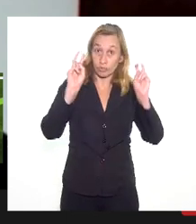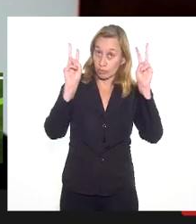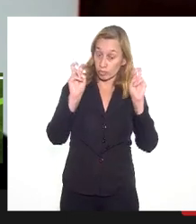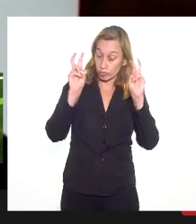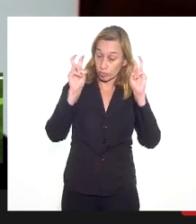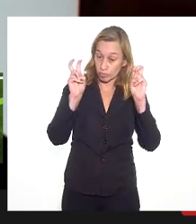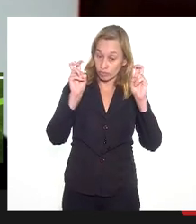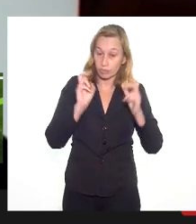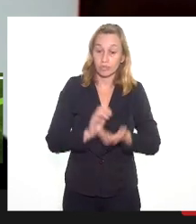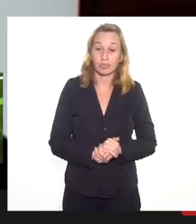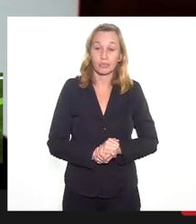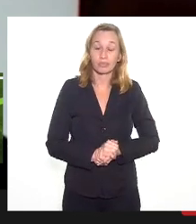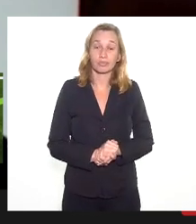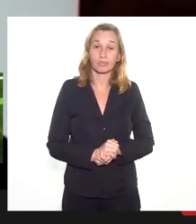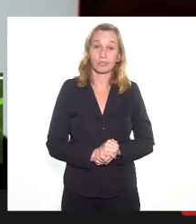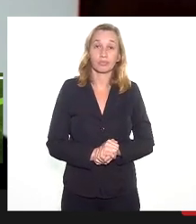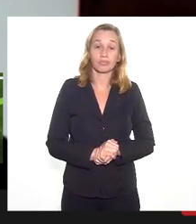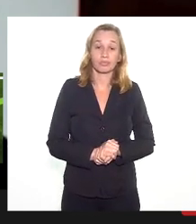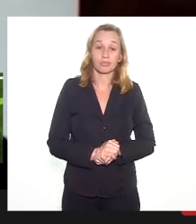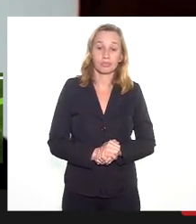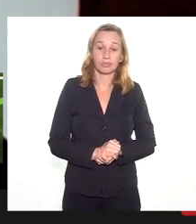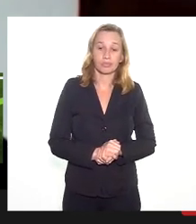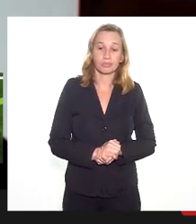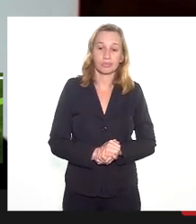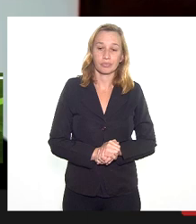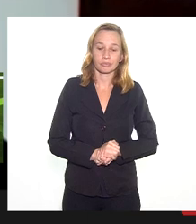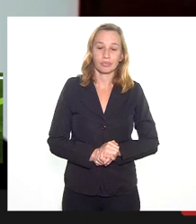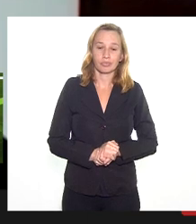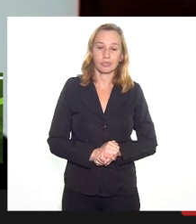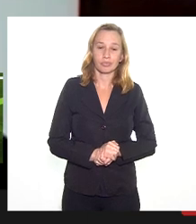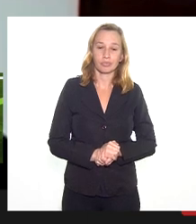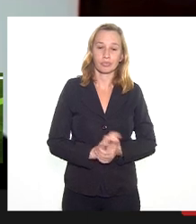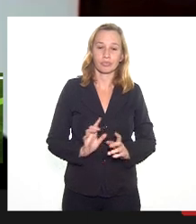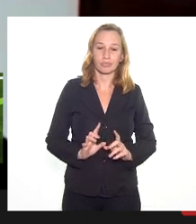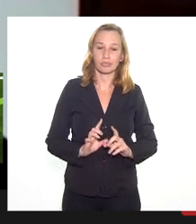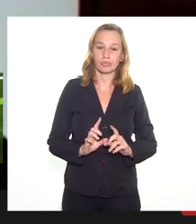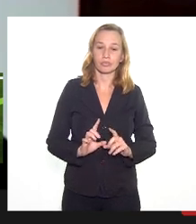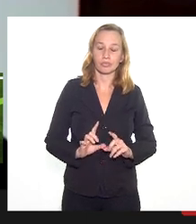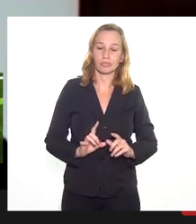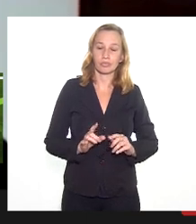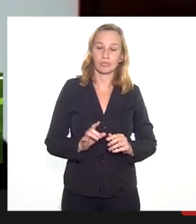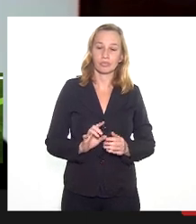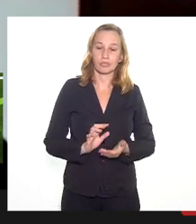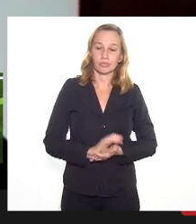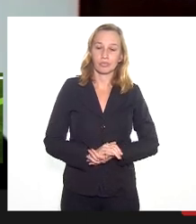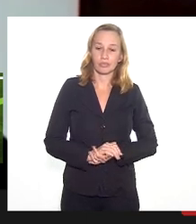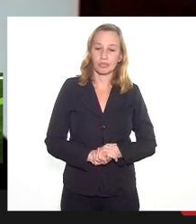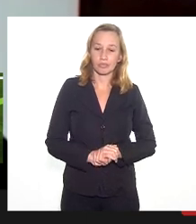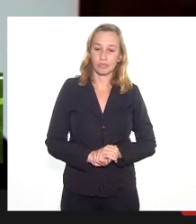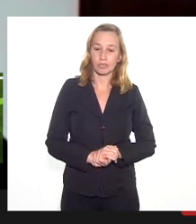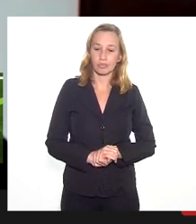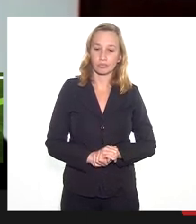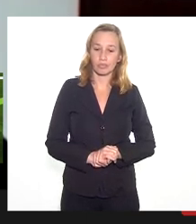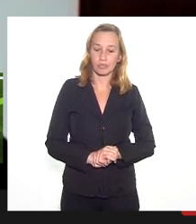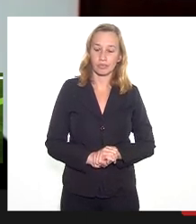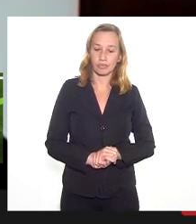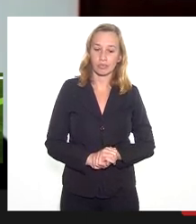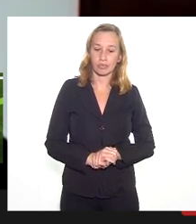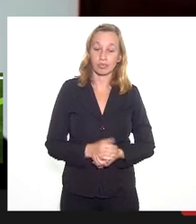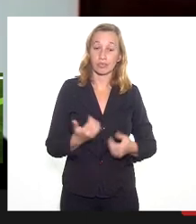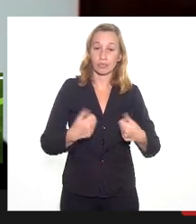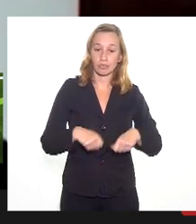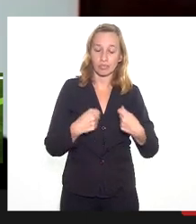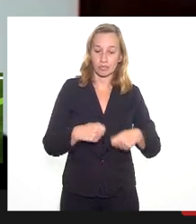É um tema que tem muita ação de interseção com a nossa... com a nossa